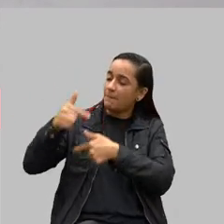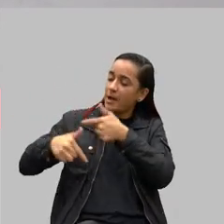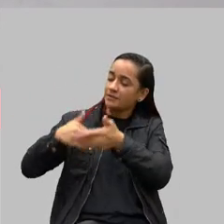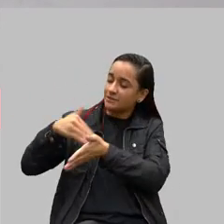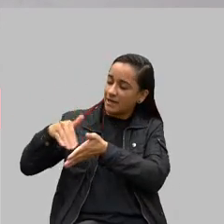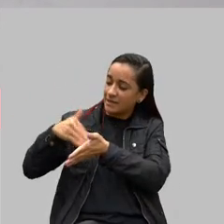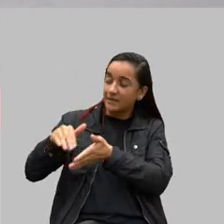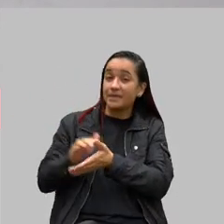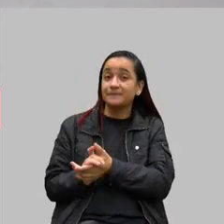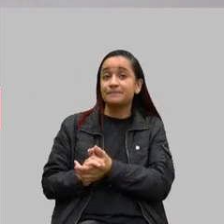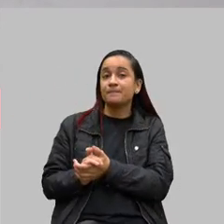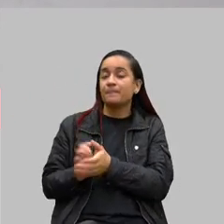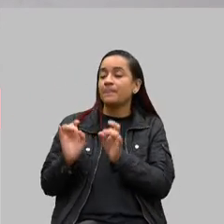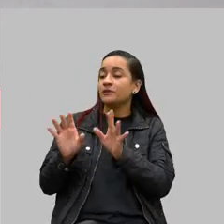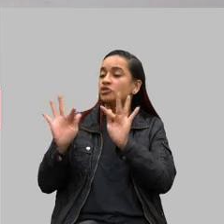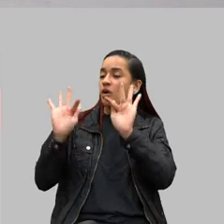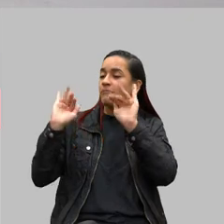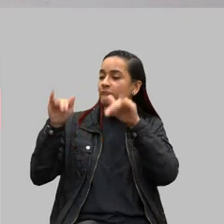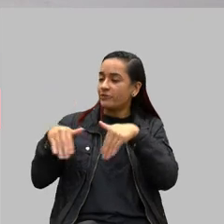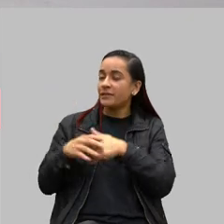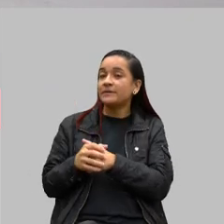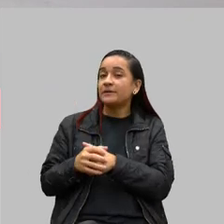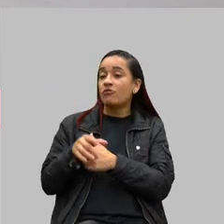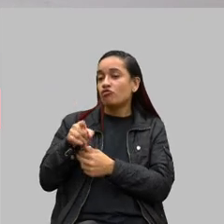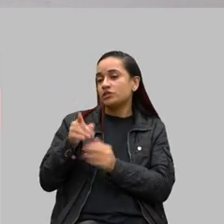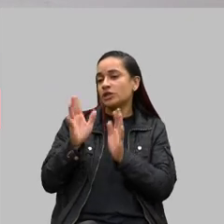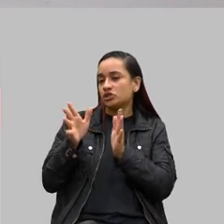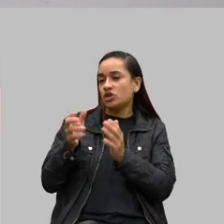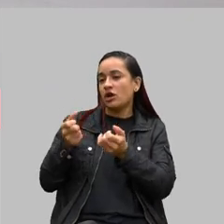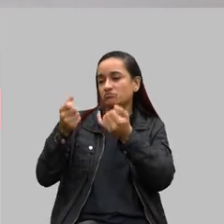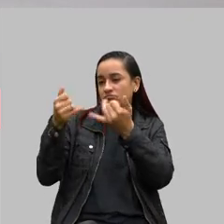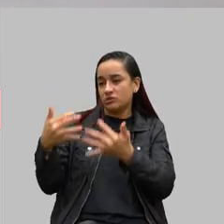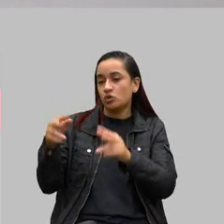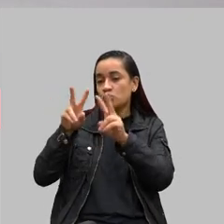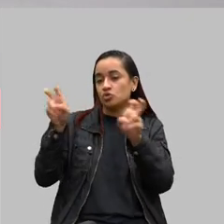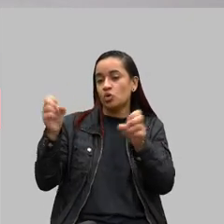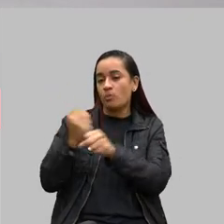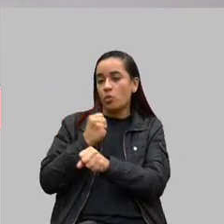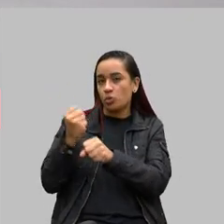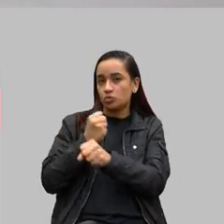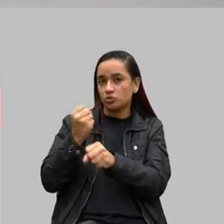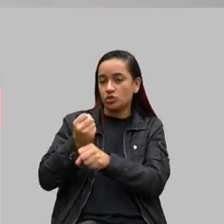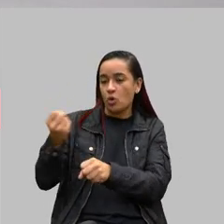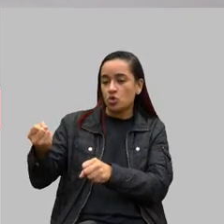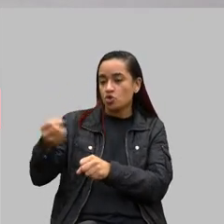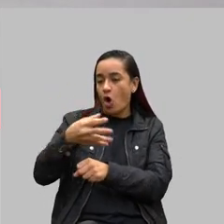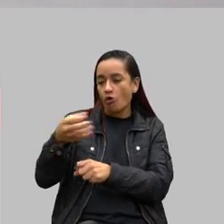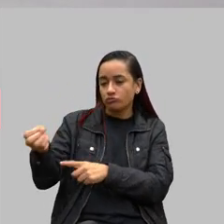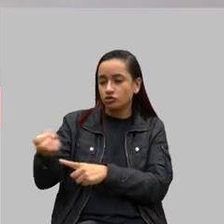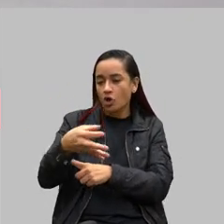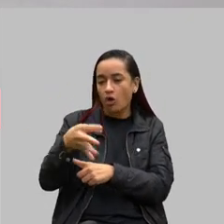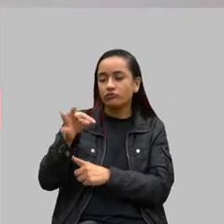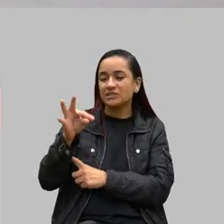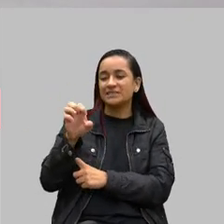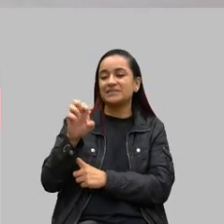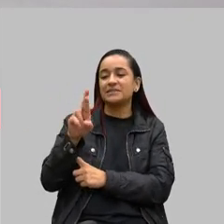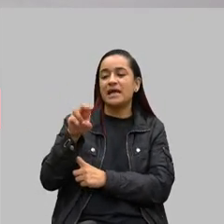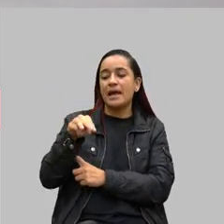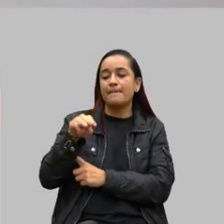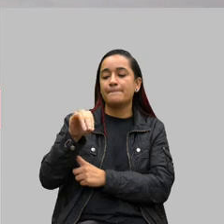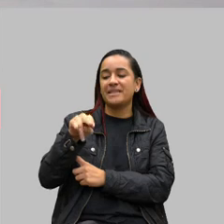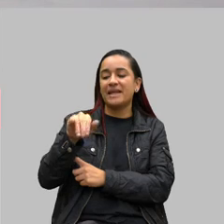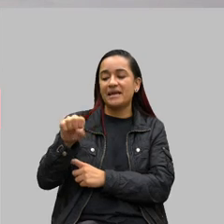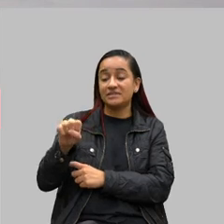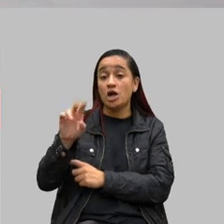finalizar eh você já adiantou aqui sobre a construção dos novos terminais nós apresentamos aqui diversos requerimentos